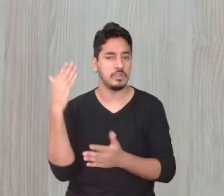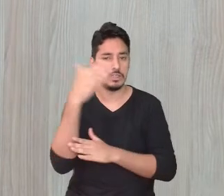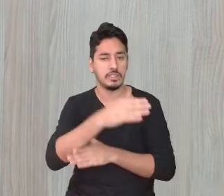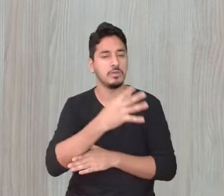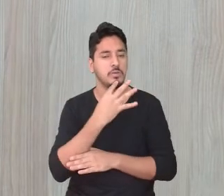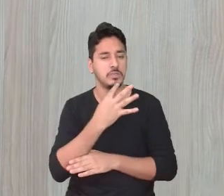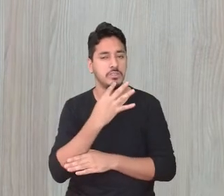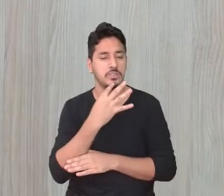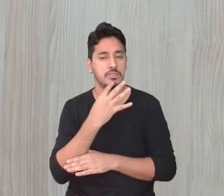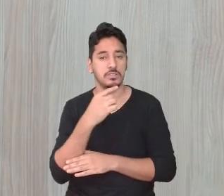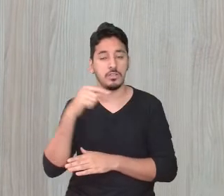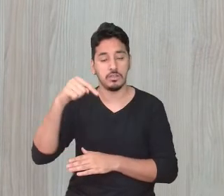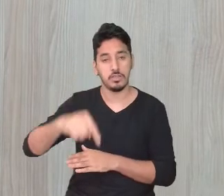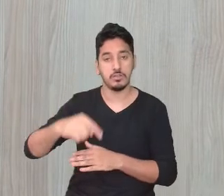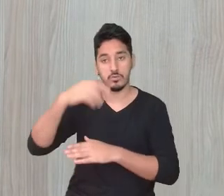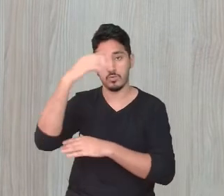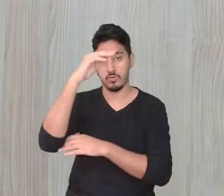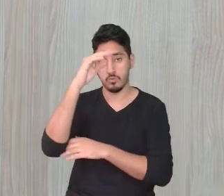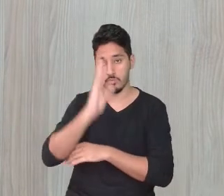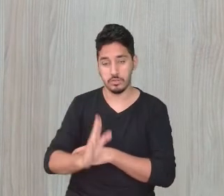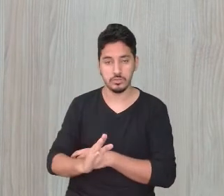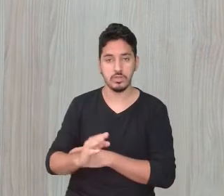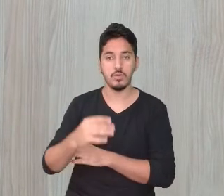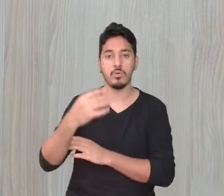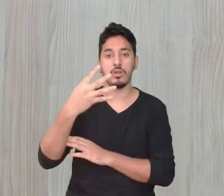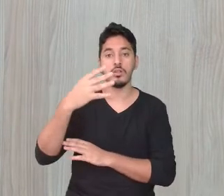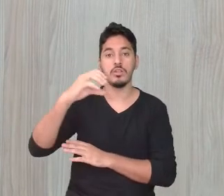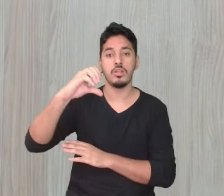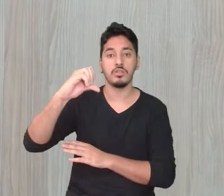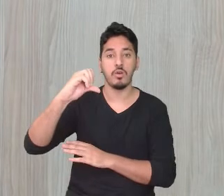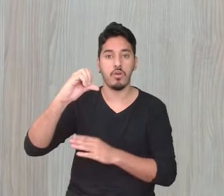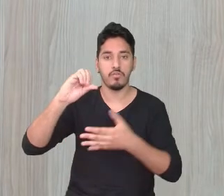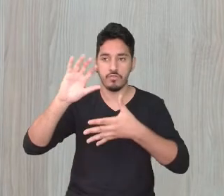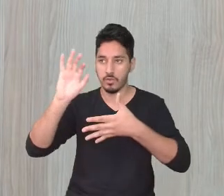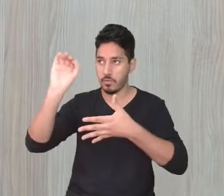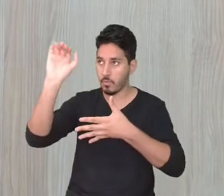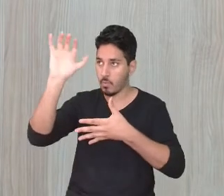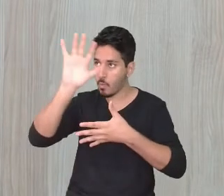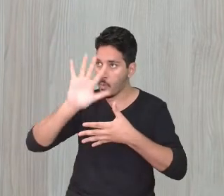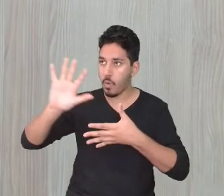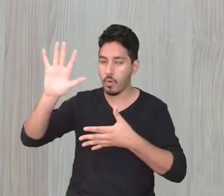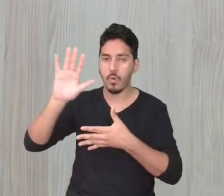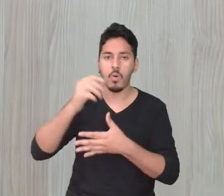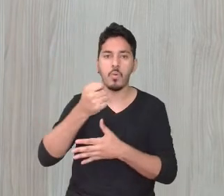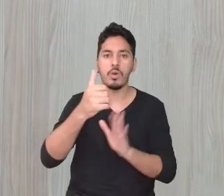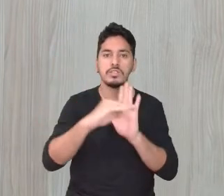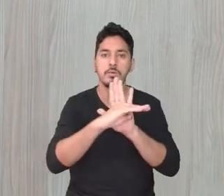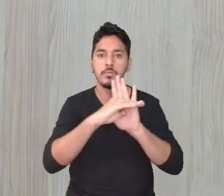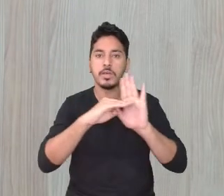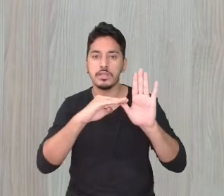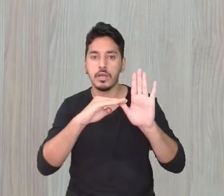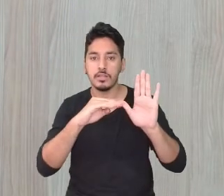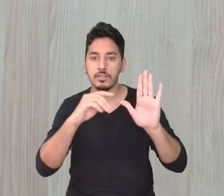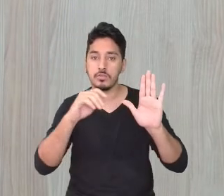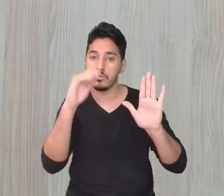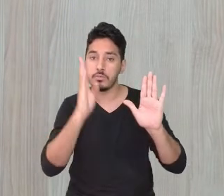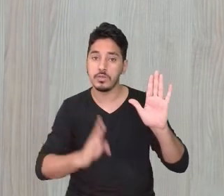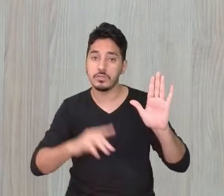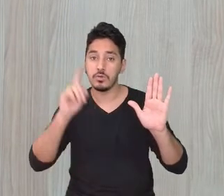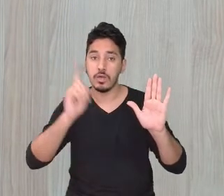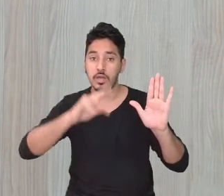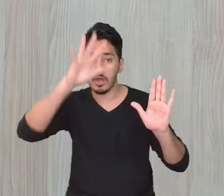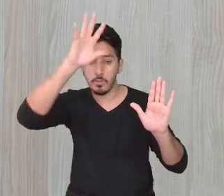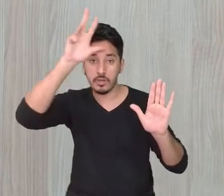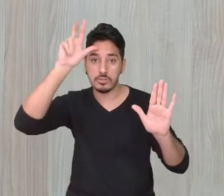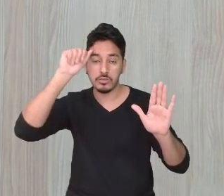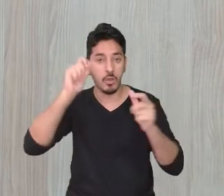ela ocupa dentro do Brasil 49% do nosso território. Então, quase metade do Brasil é a Amazônia. Então, ela é